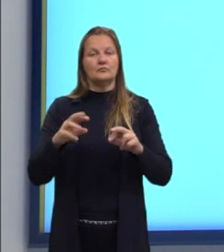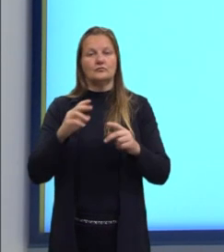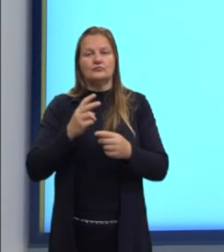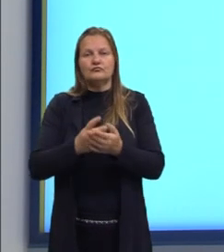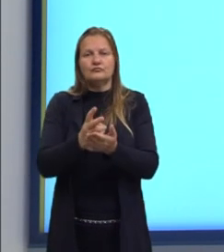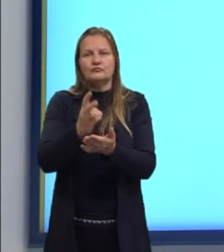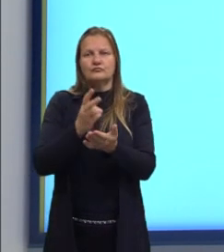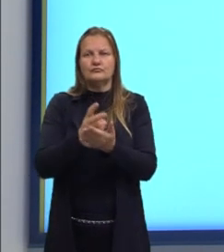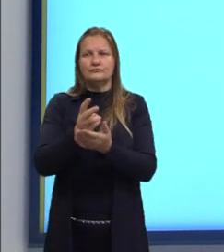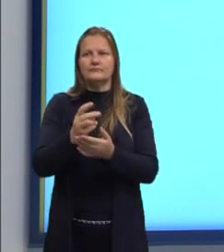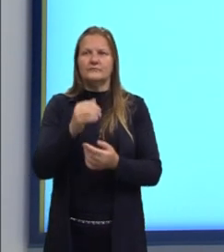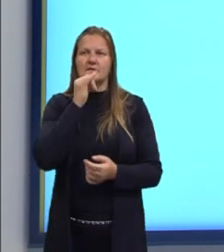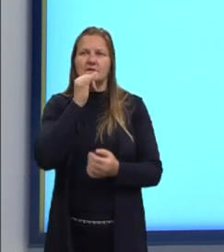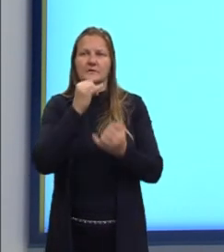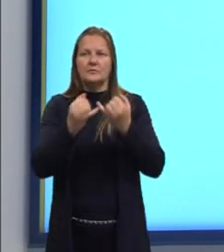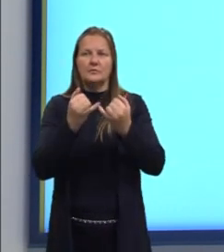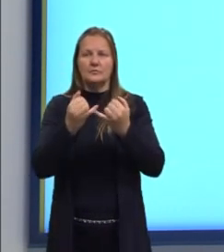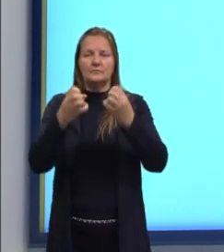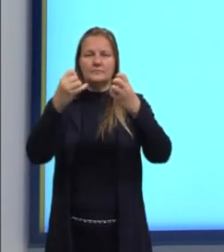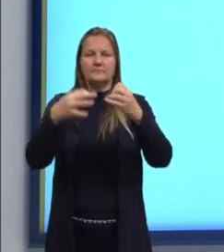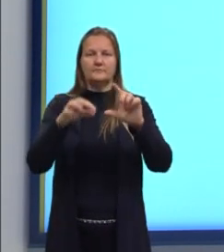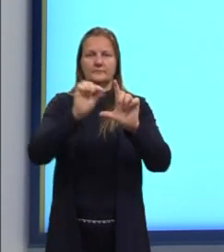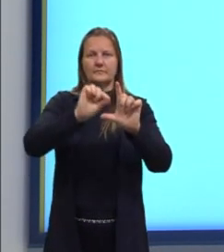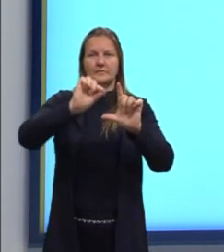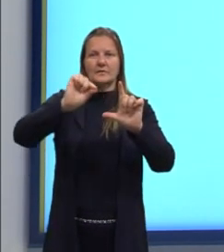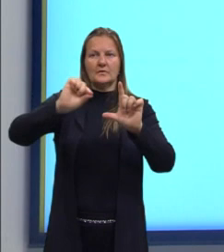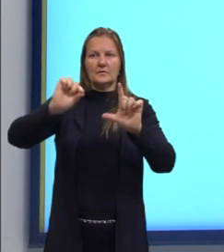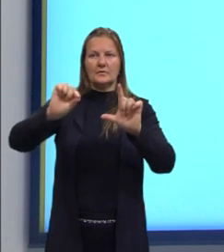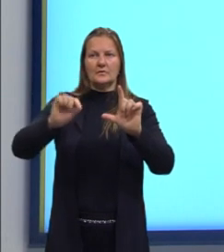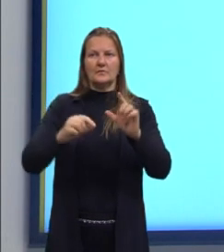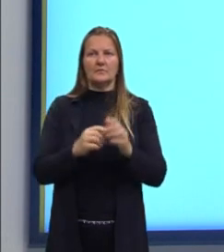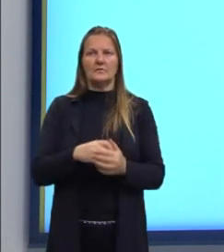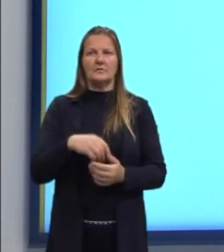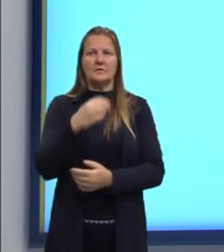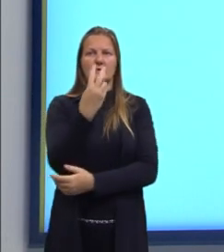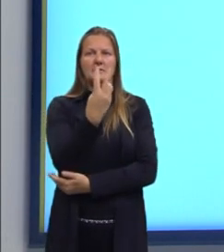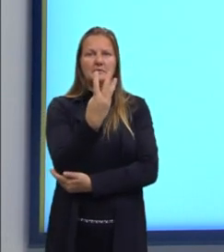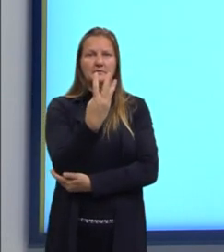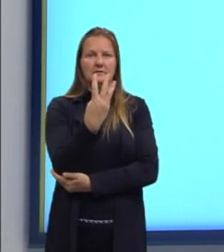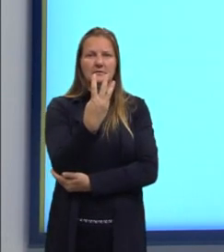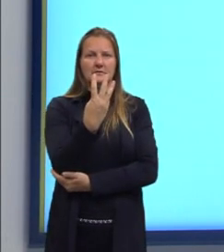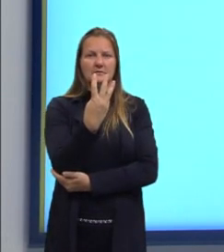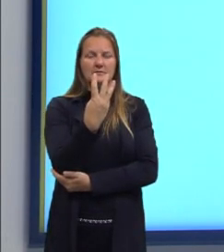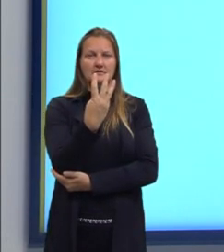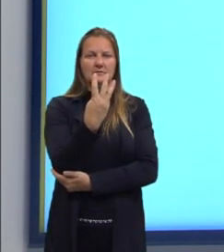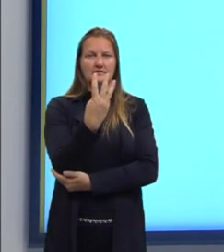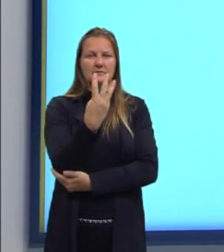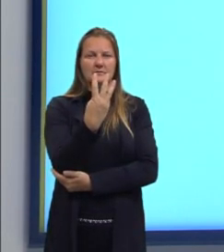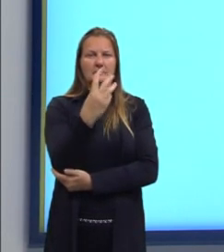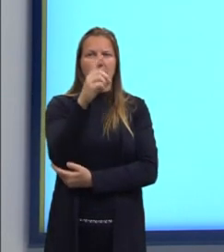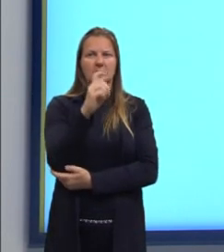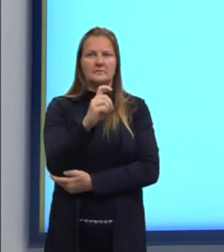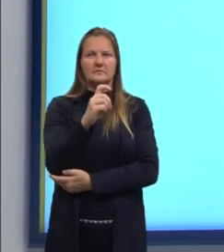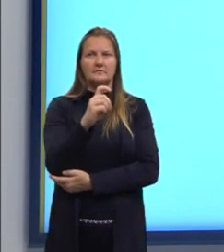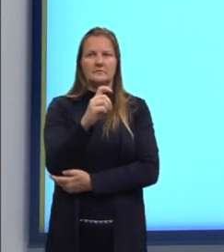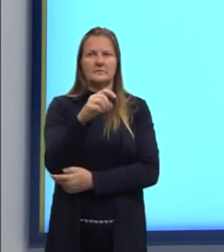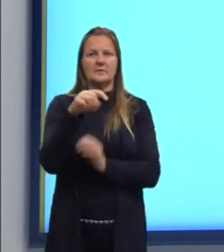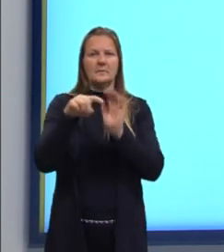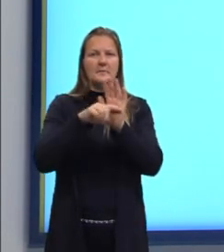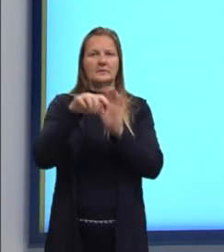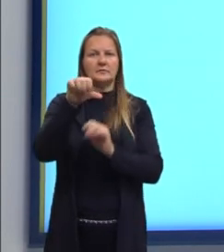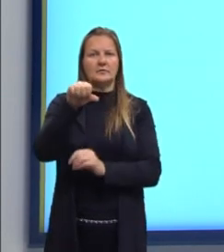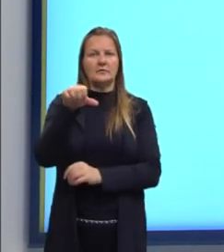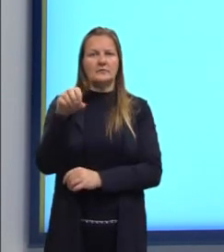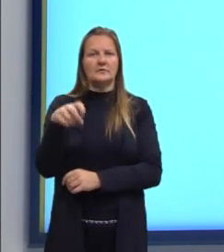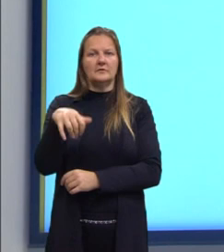né o exemplo que eu trouxe para vocês então a primeira equação do sistema é 3x -